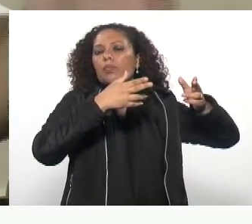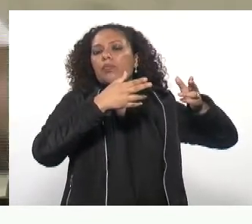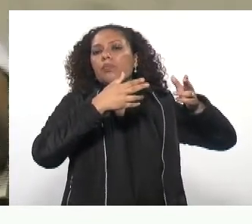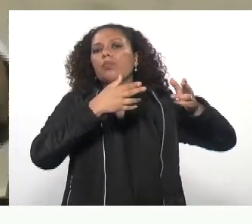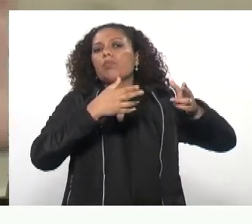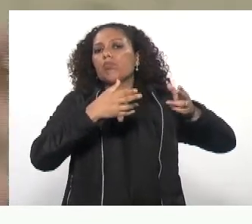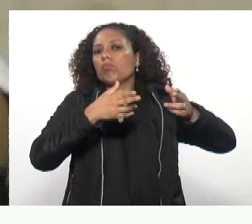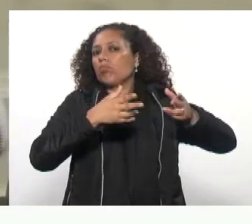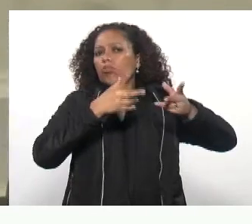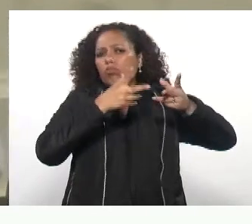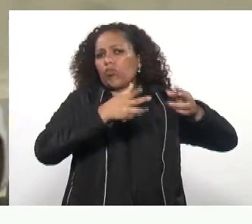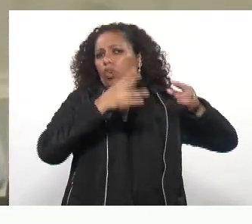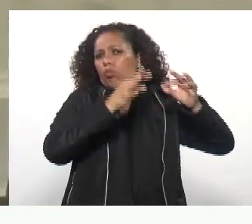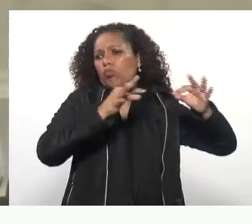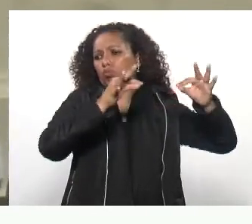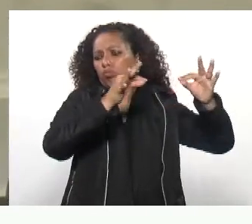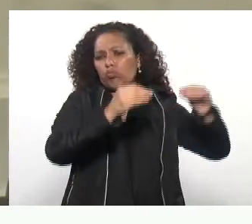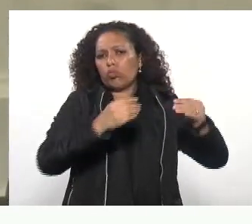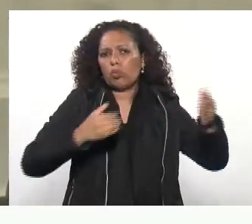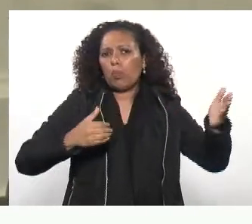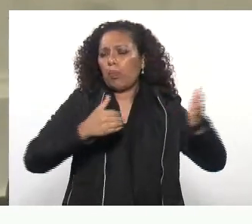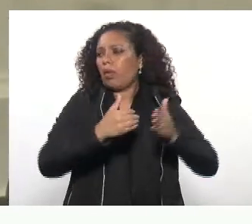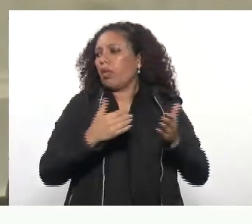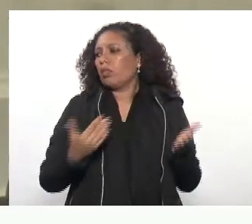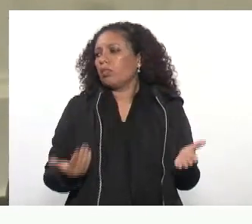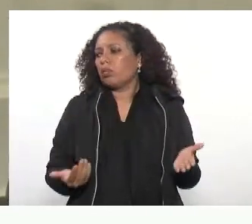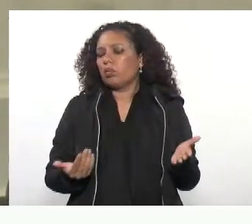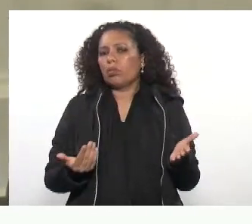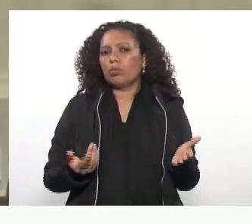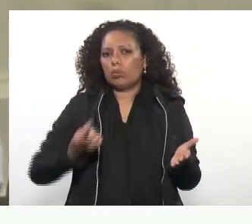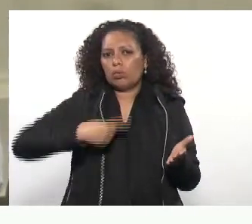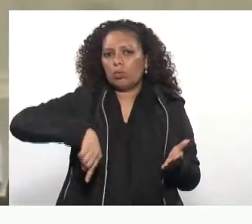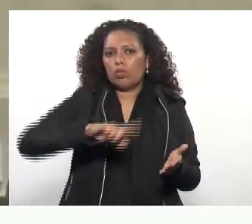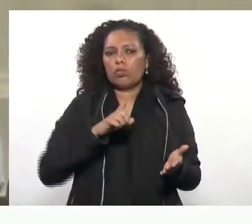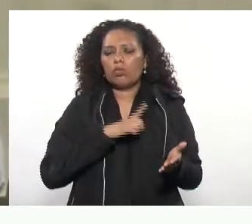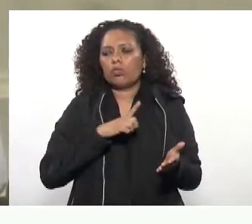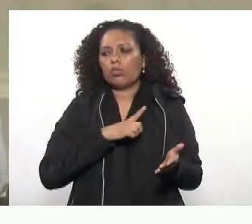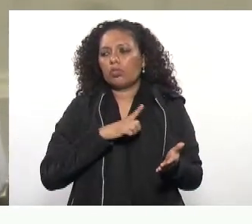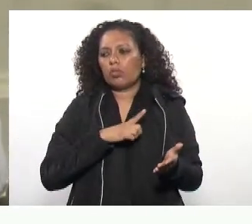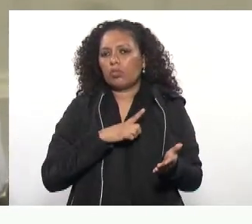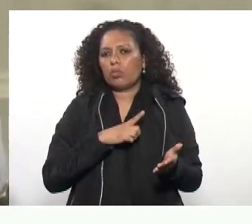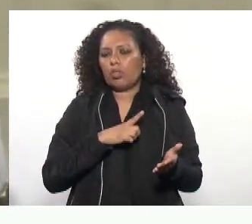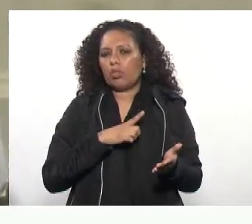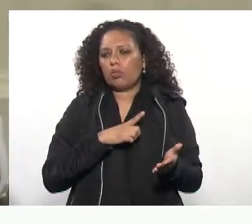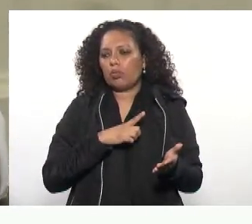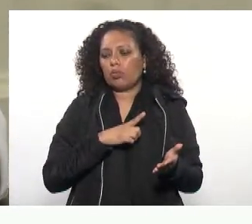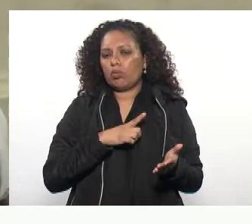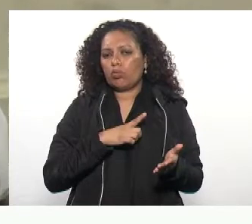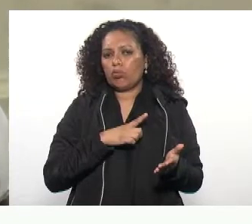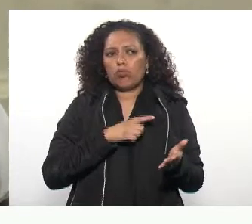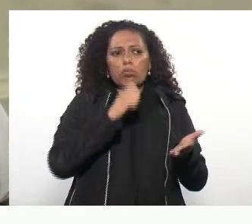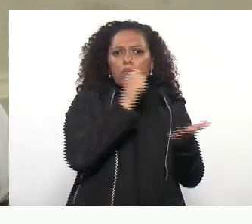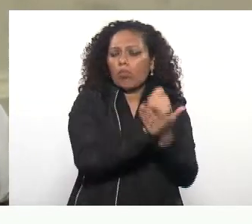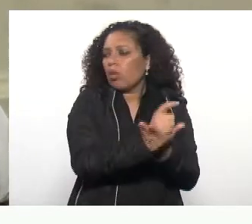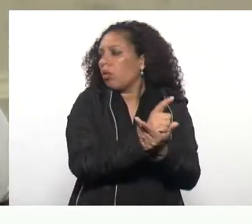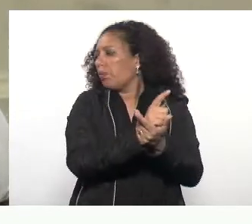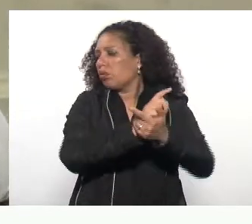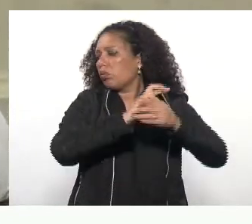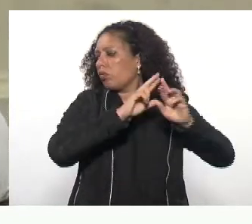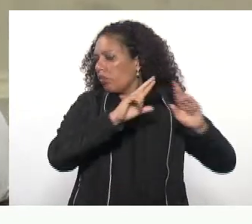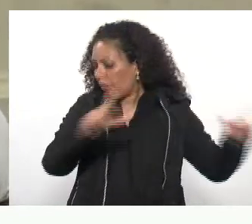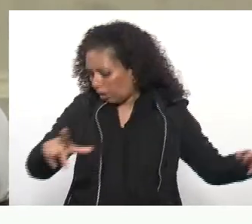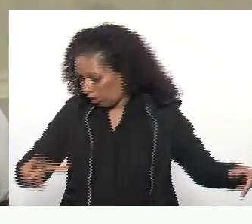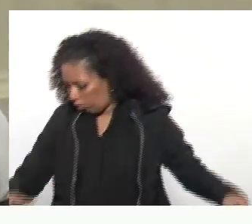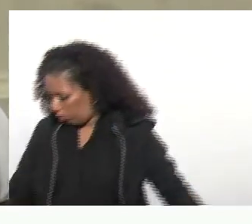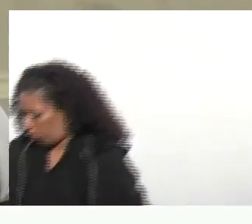de estrutura, enfim, próximo, endereço, nós temos uma cobrança diferente. Né? Então,